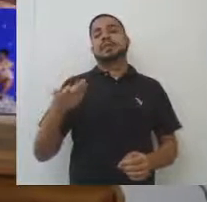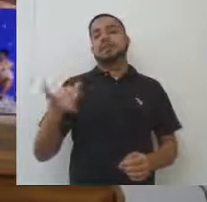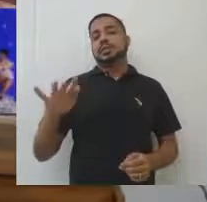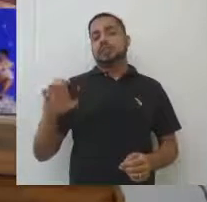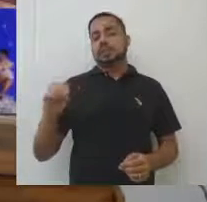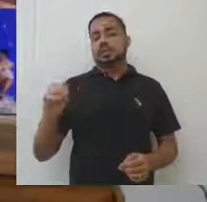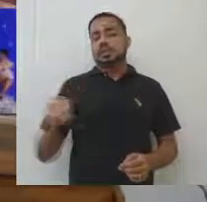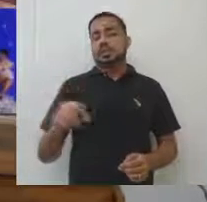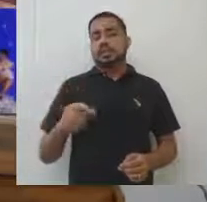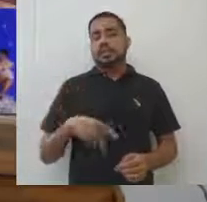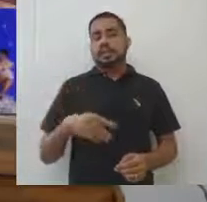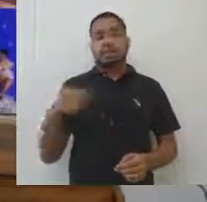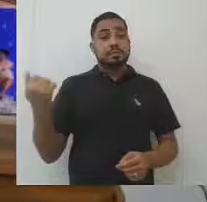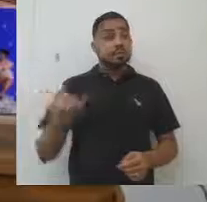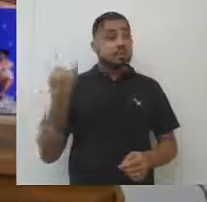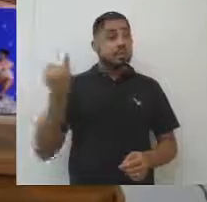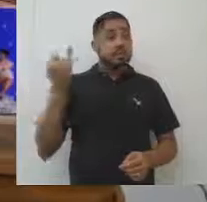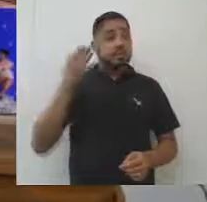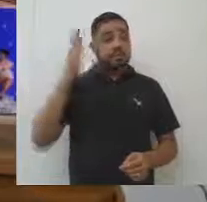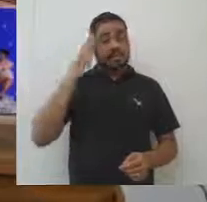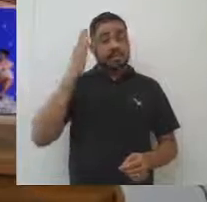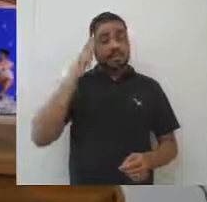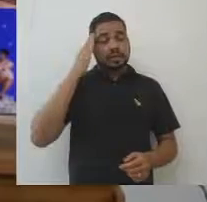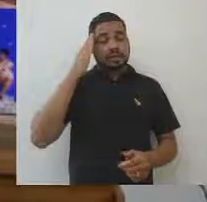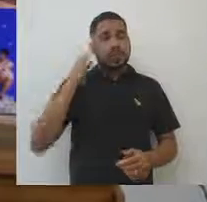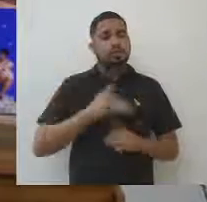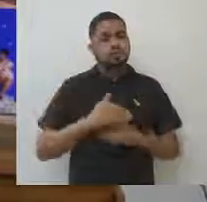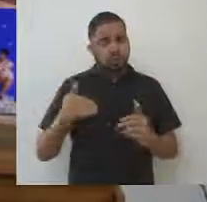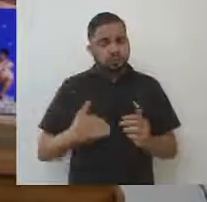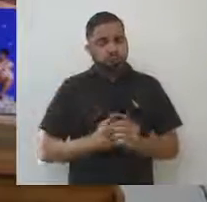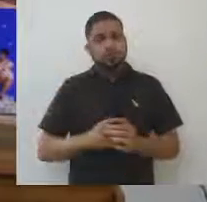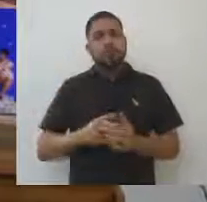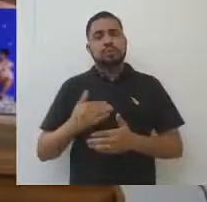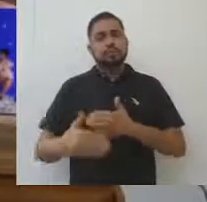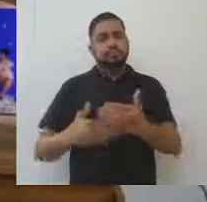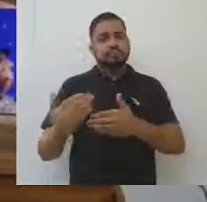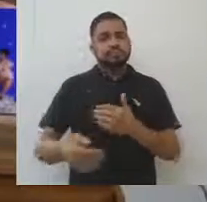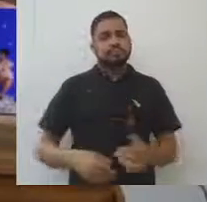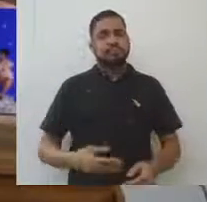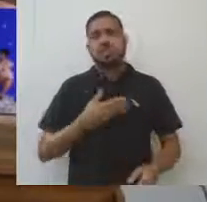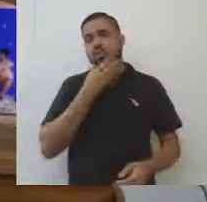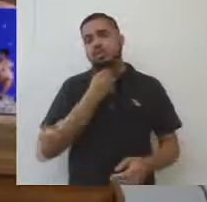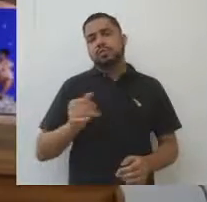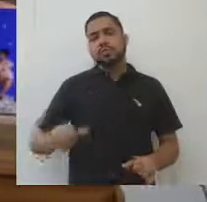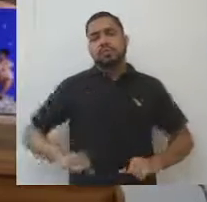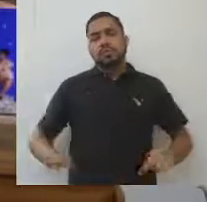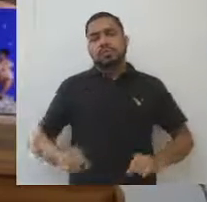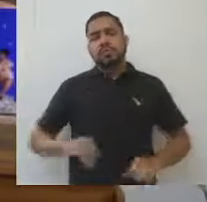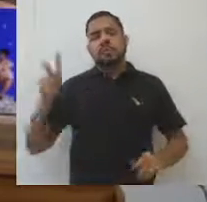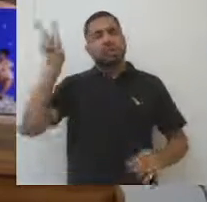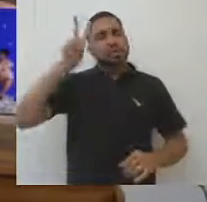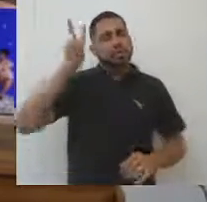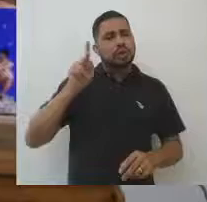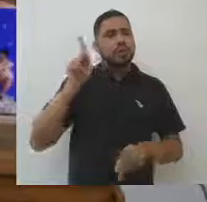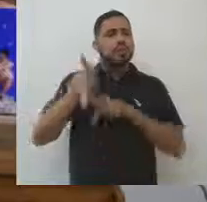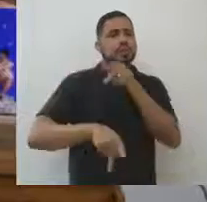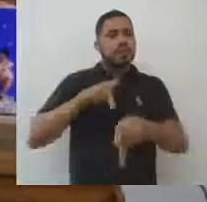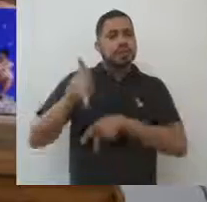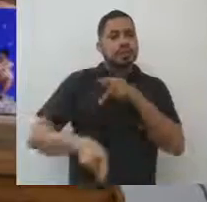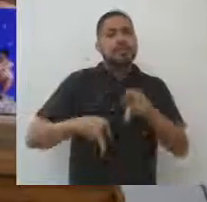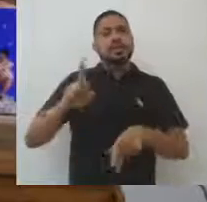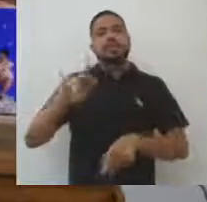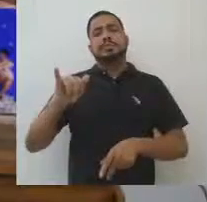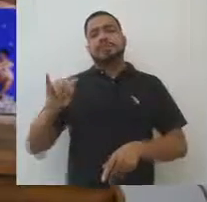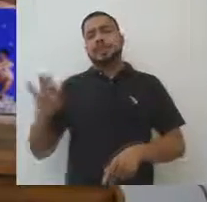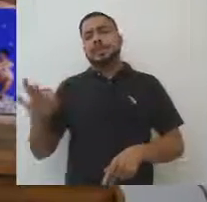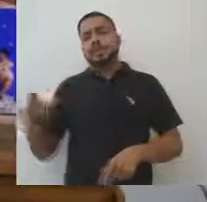a trajetória do homem sofrido, porque vai contar a história da população ribeirinha que permeia